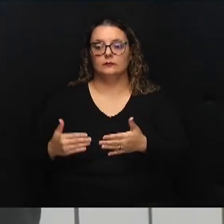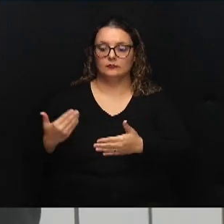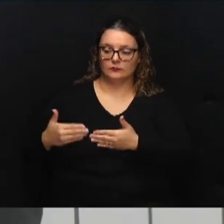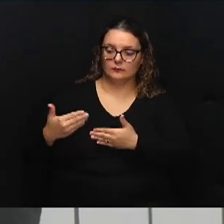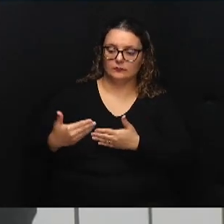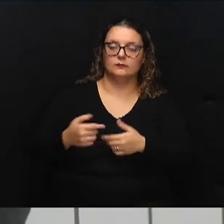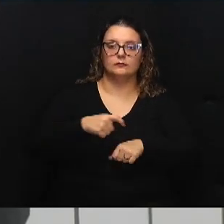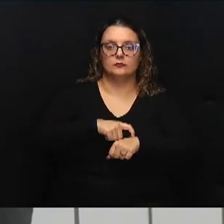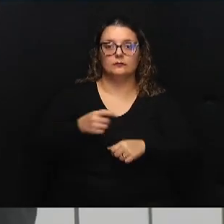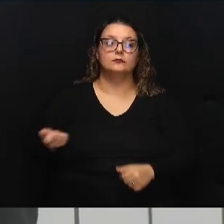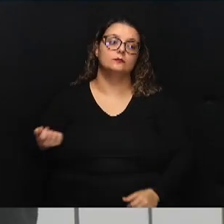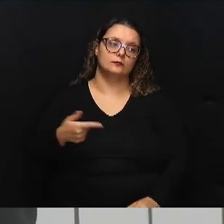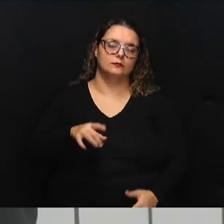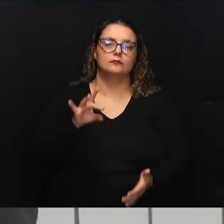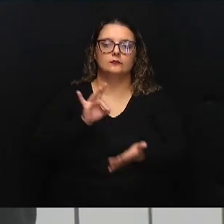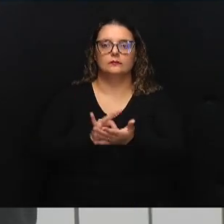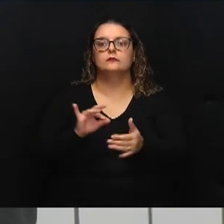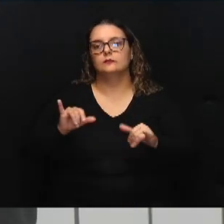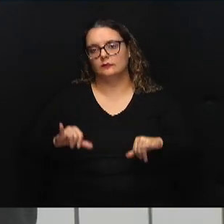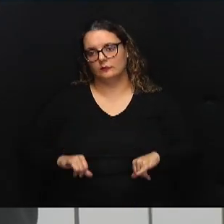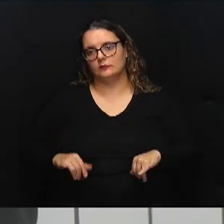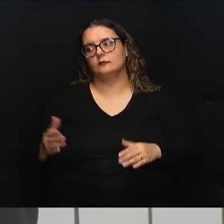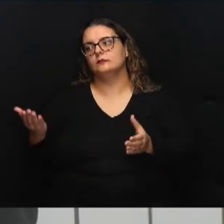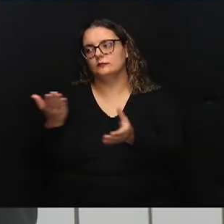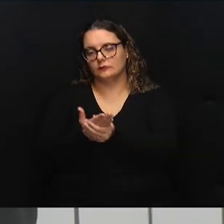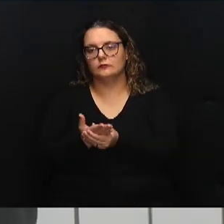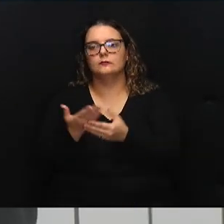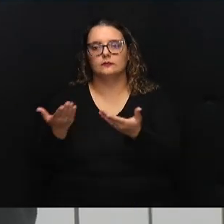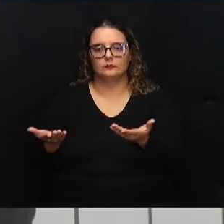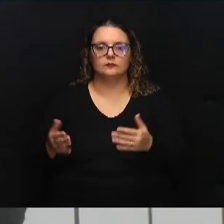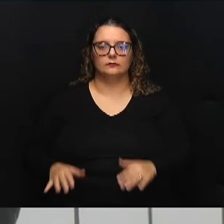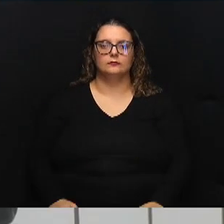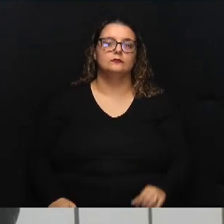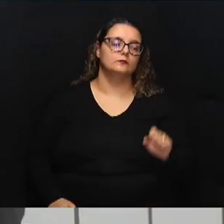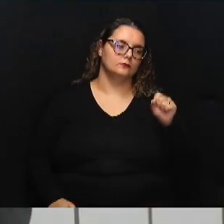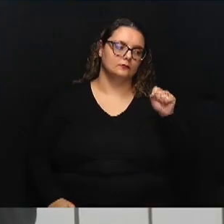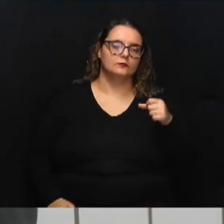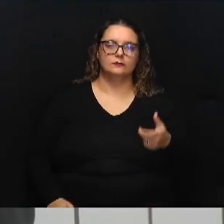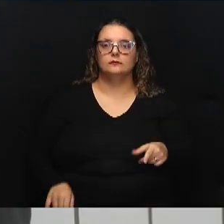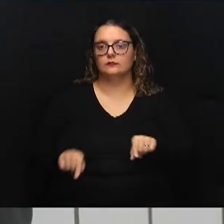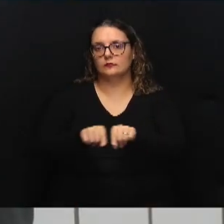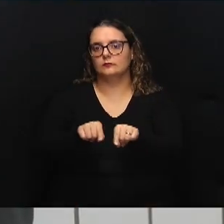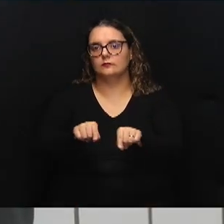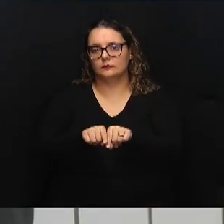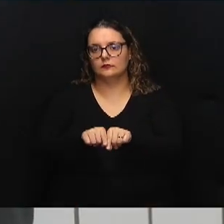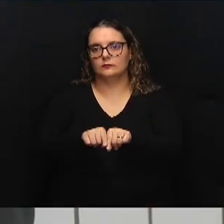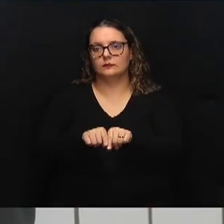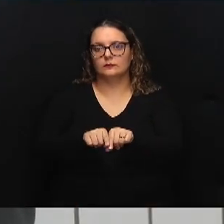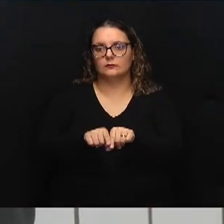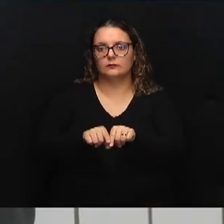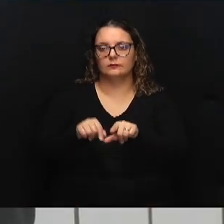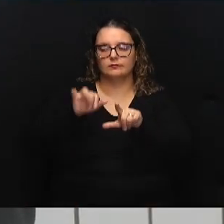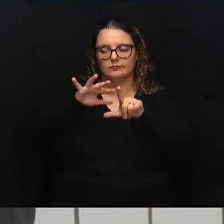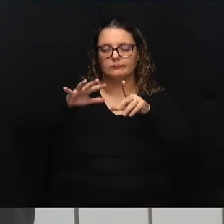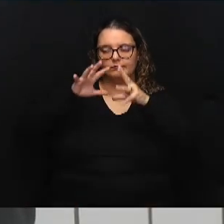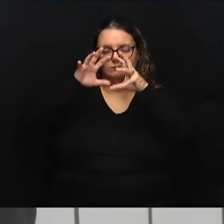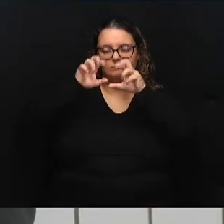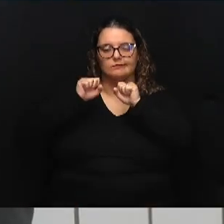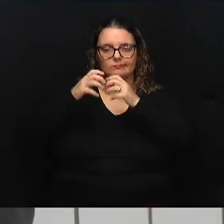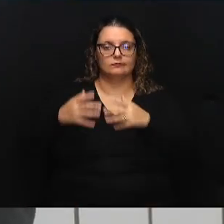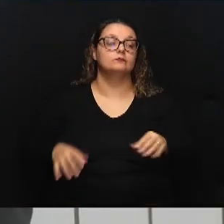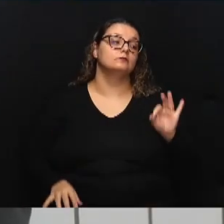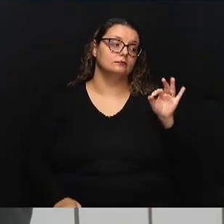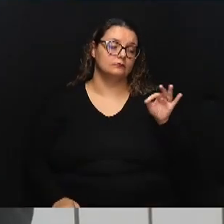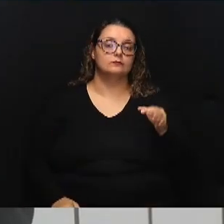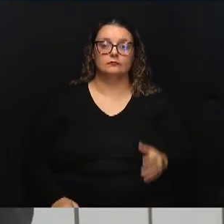fase, do que realmente sofrer processos, né? E fora que pode arranhar a imagem da empresa também, né? Sem dúvida. Porque